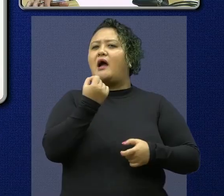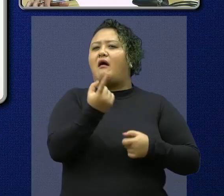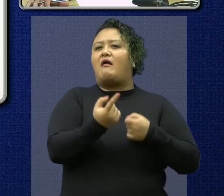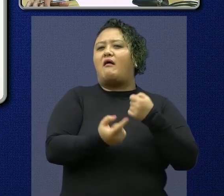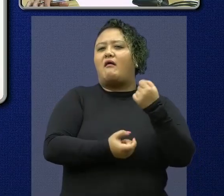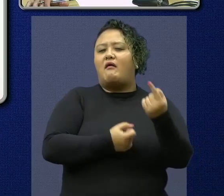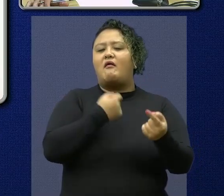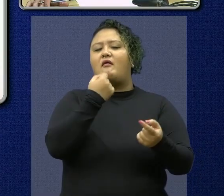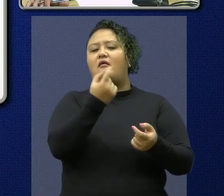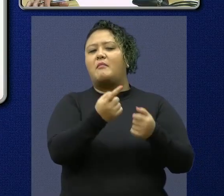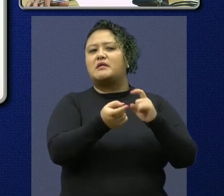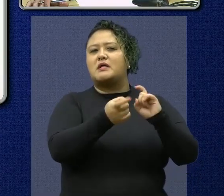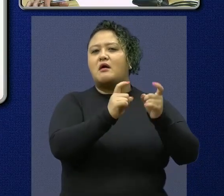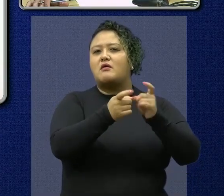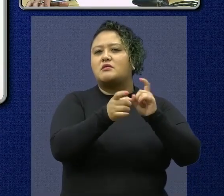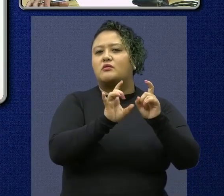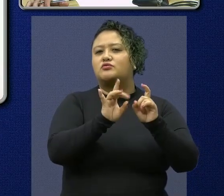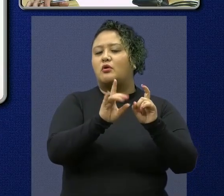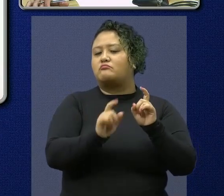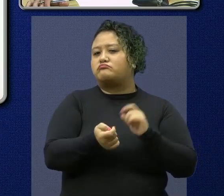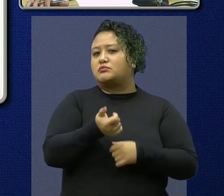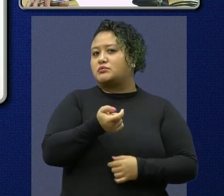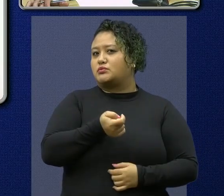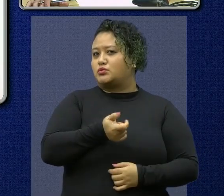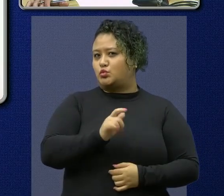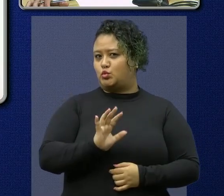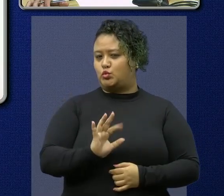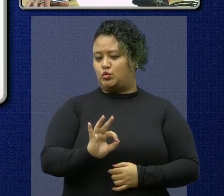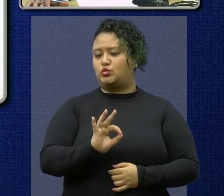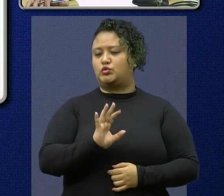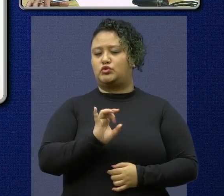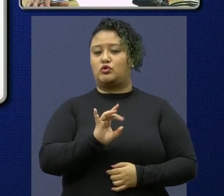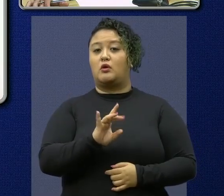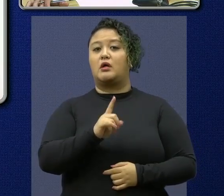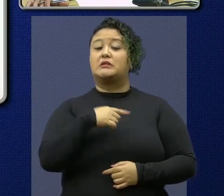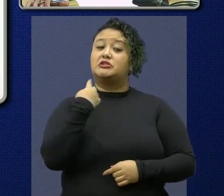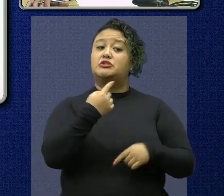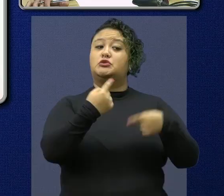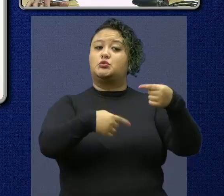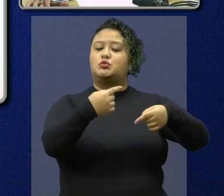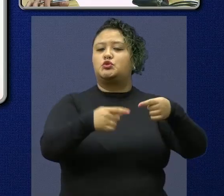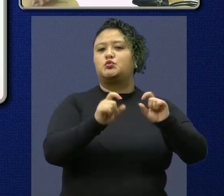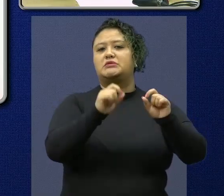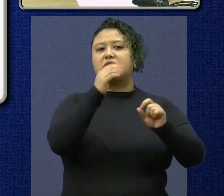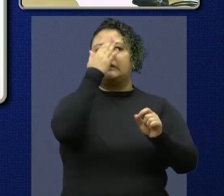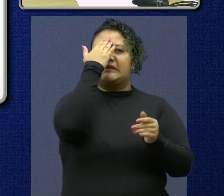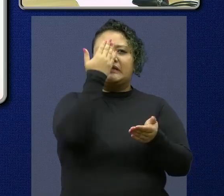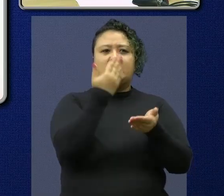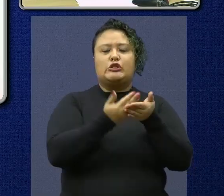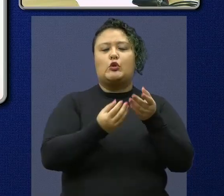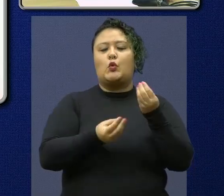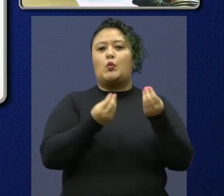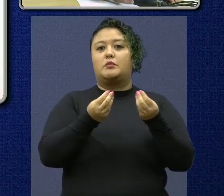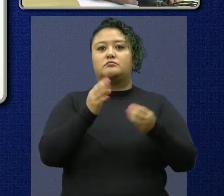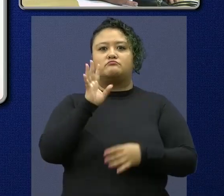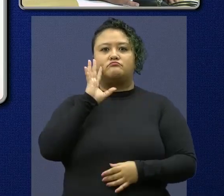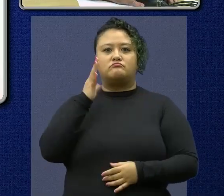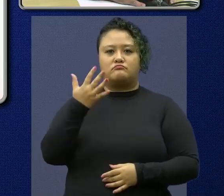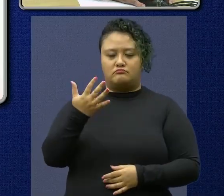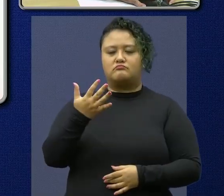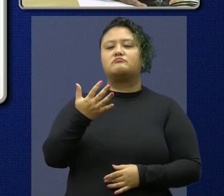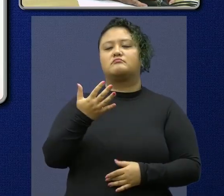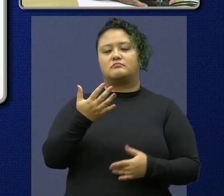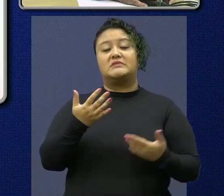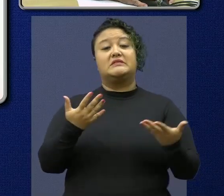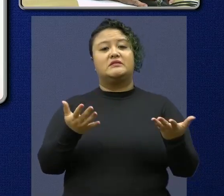né, para que a gente fosse discutido aí o que a gente acredita, né, que teria que estar mais de imediato e